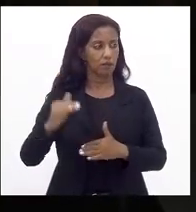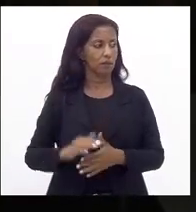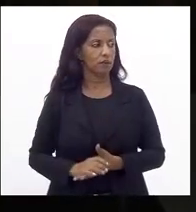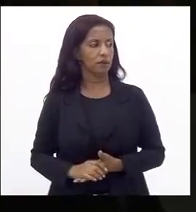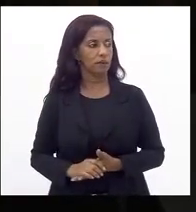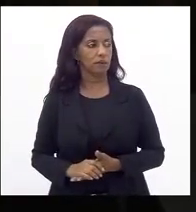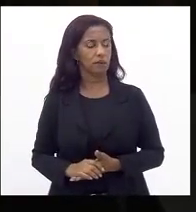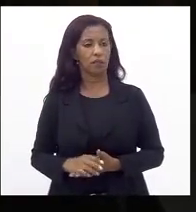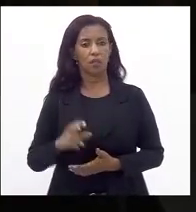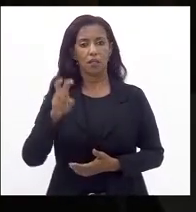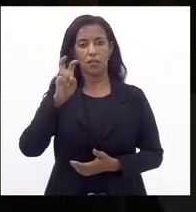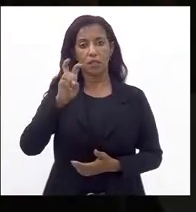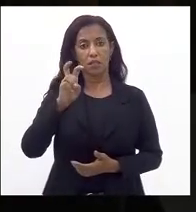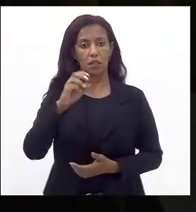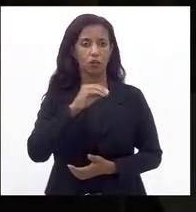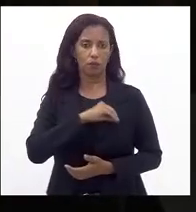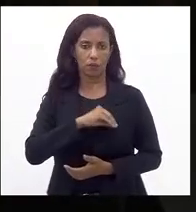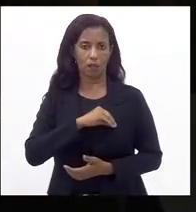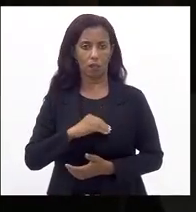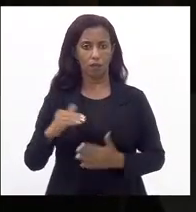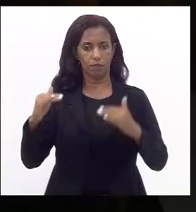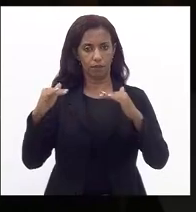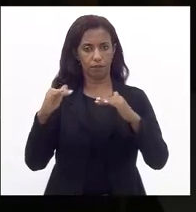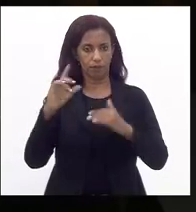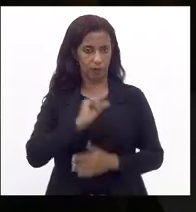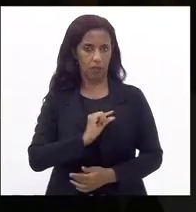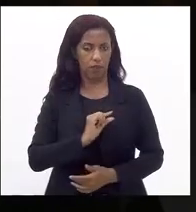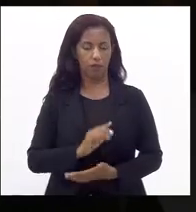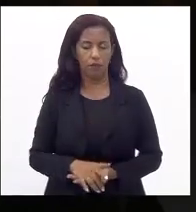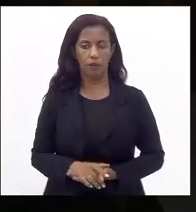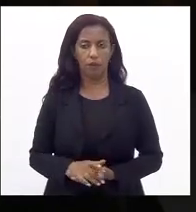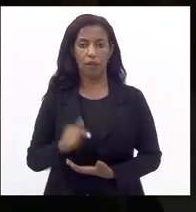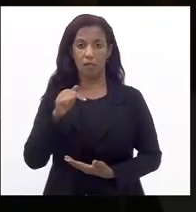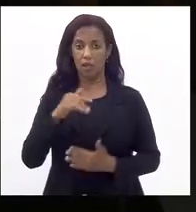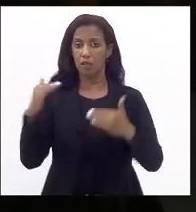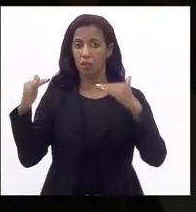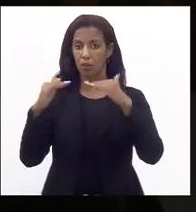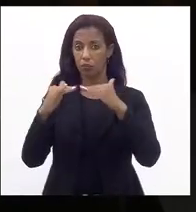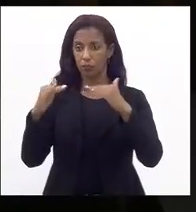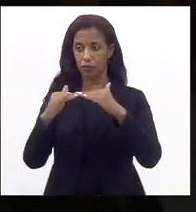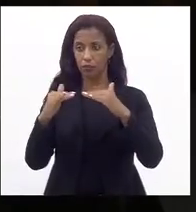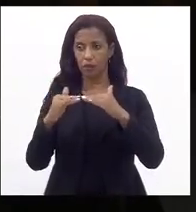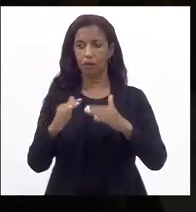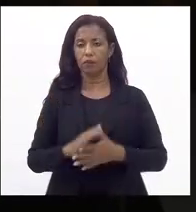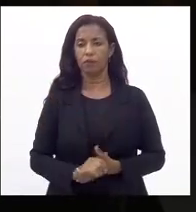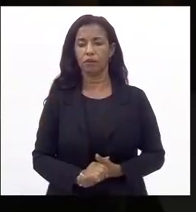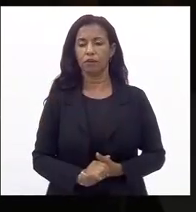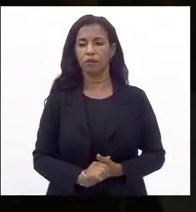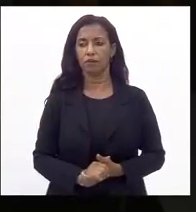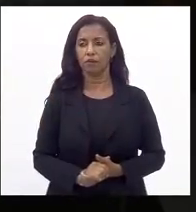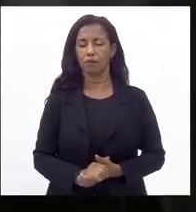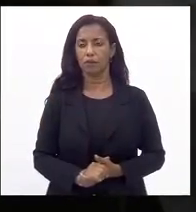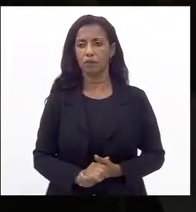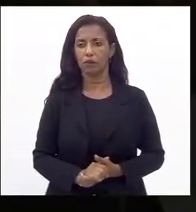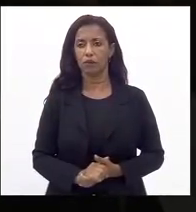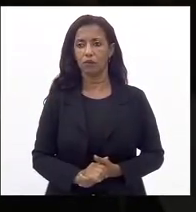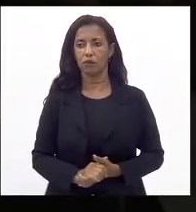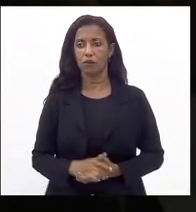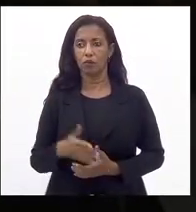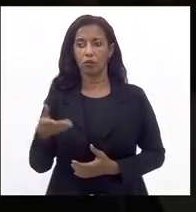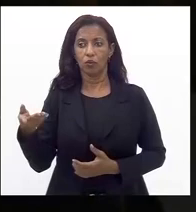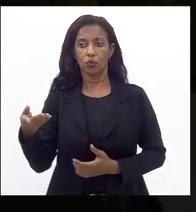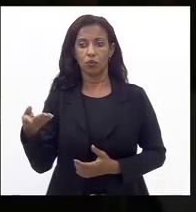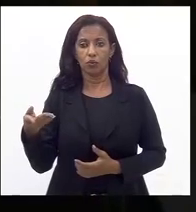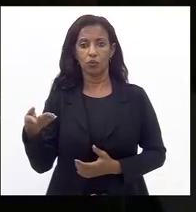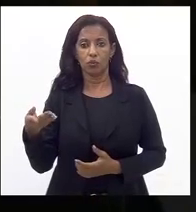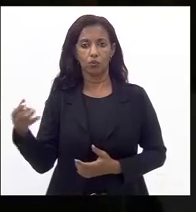vai ser de cinco salários mínimos e esse é o teto dos a data atual